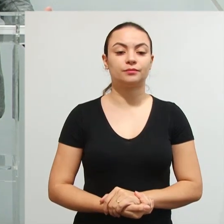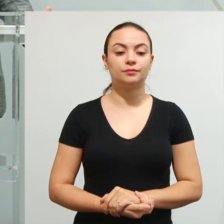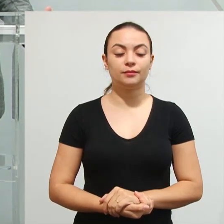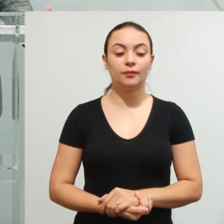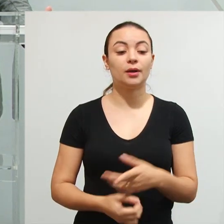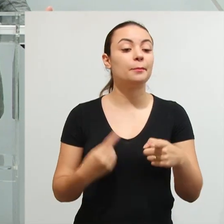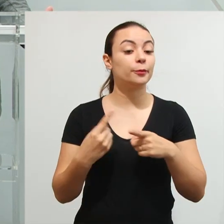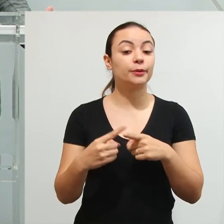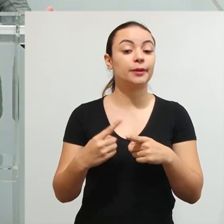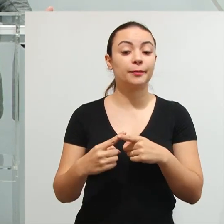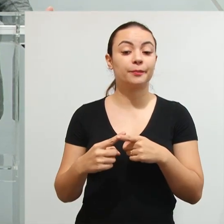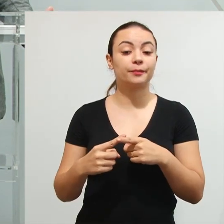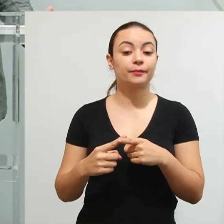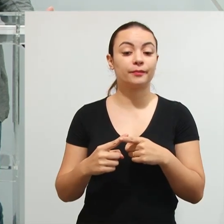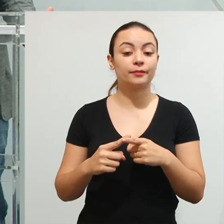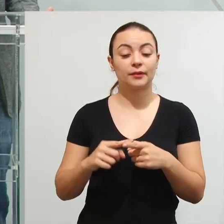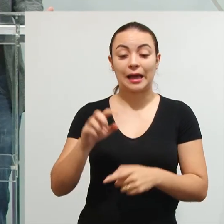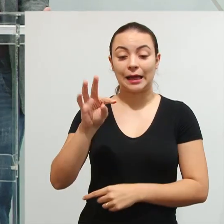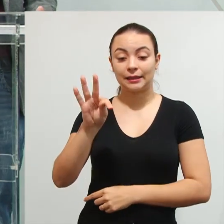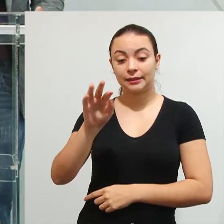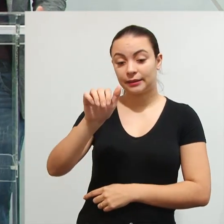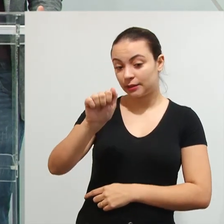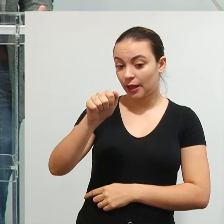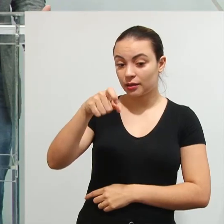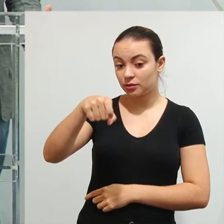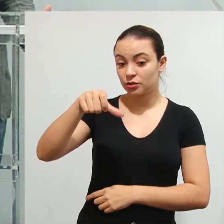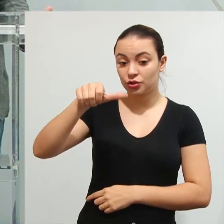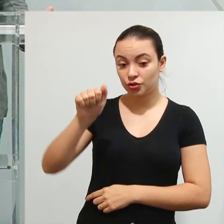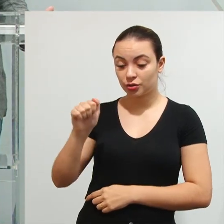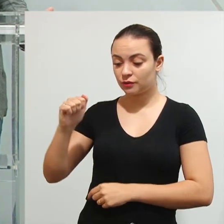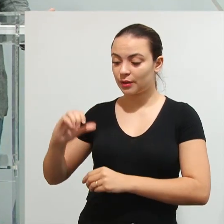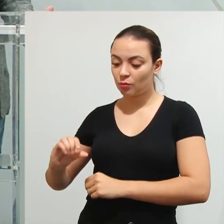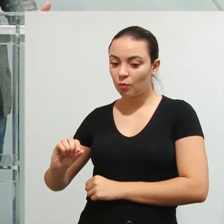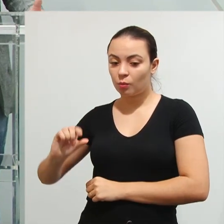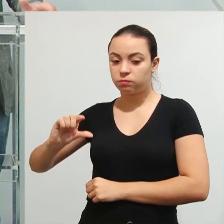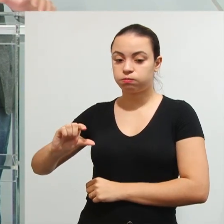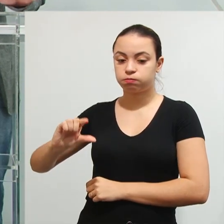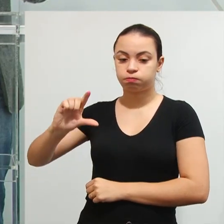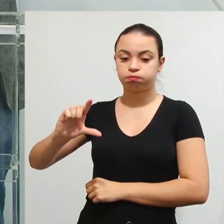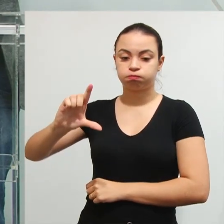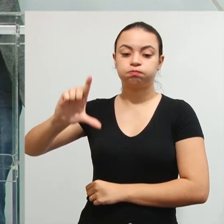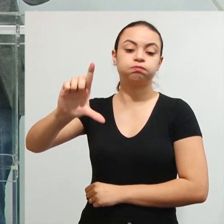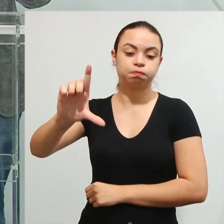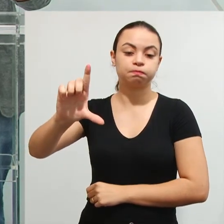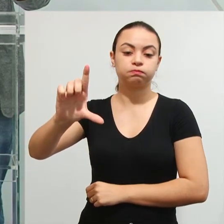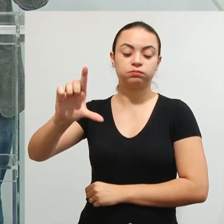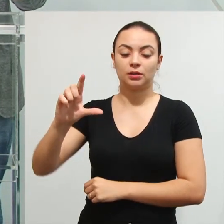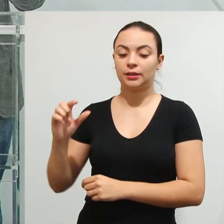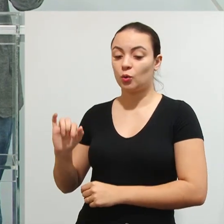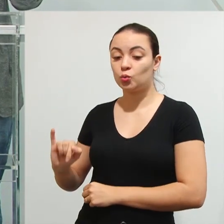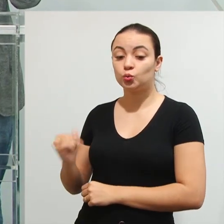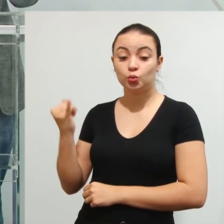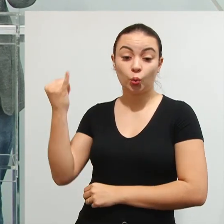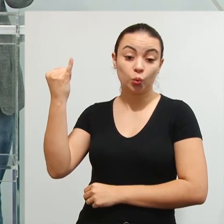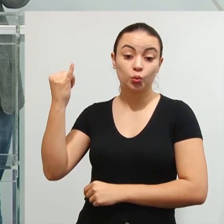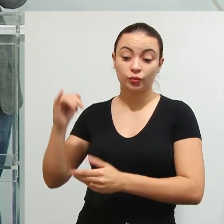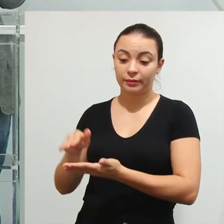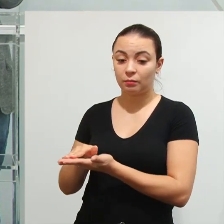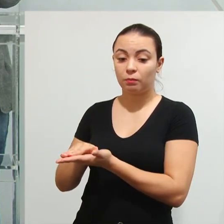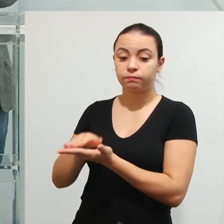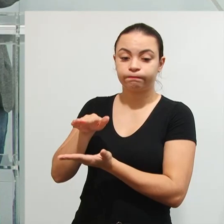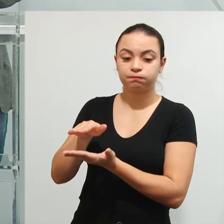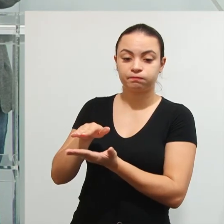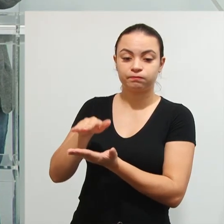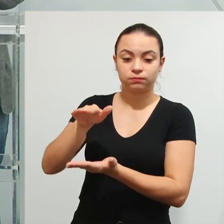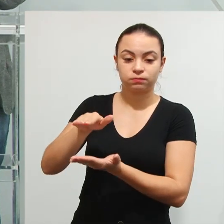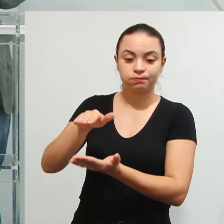efeito do juros sobre juros vai implicar no valor da taxa 2% ao mês não é o mesmo